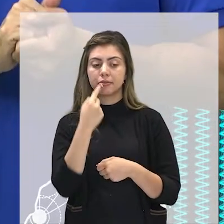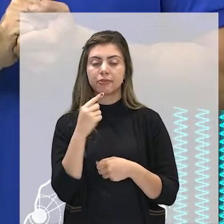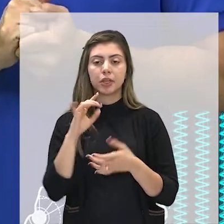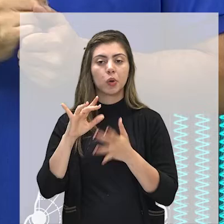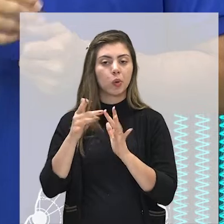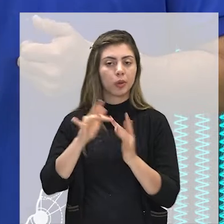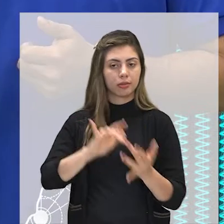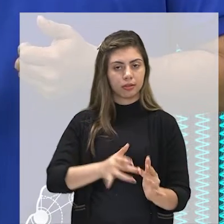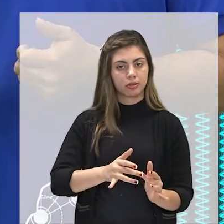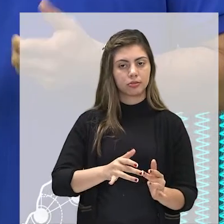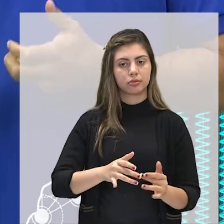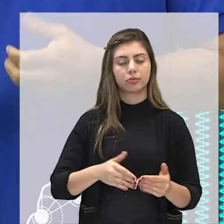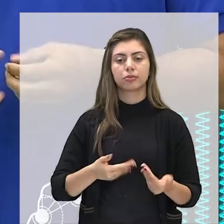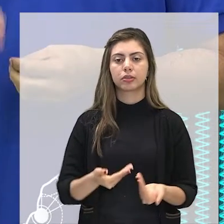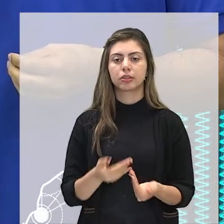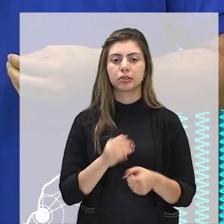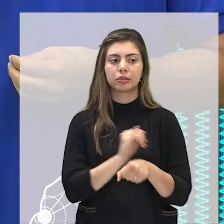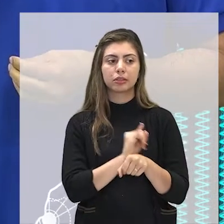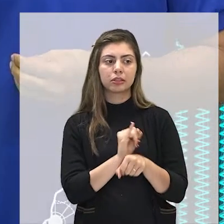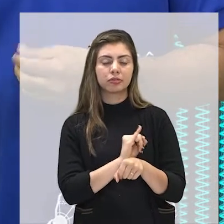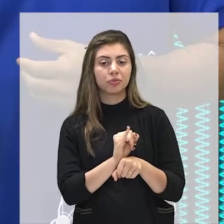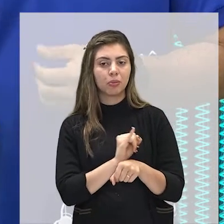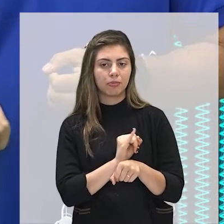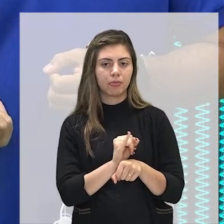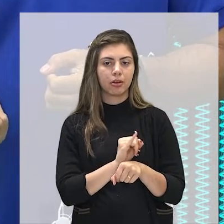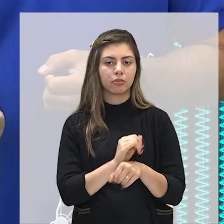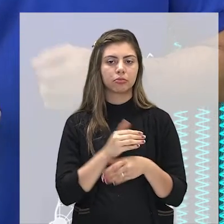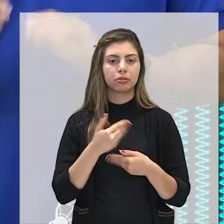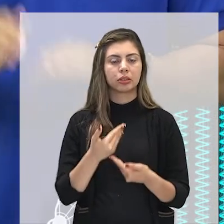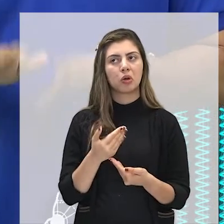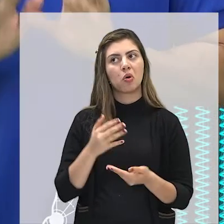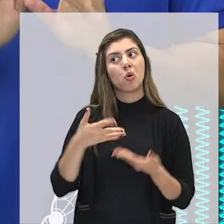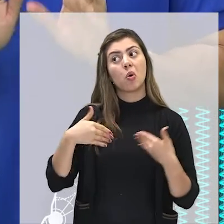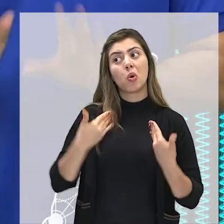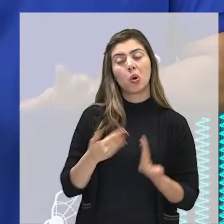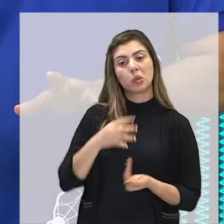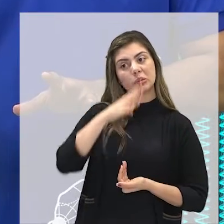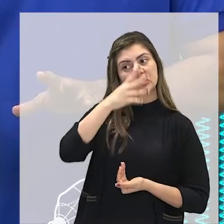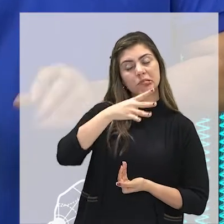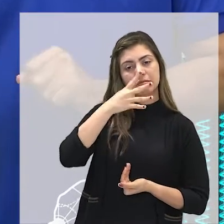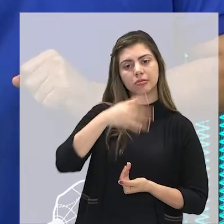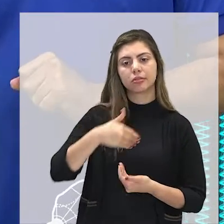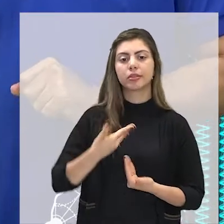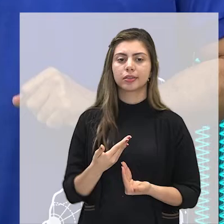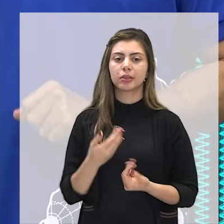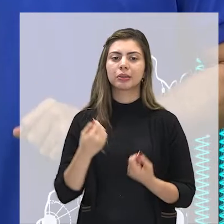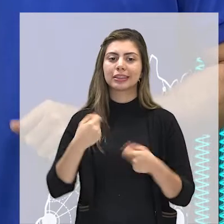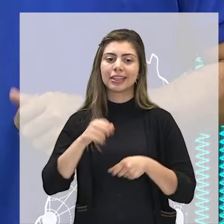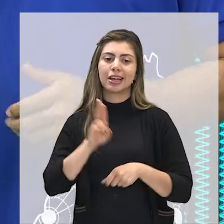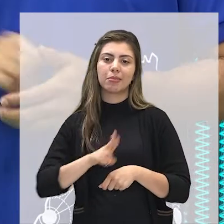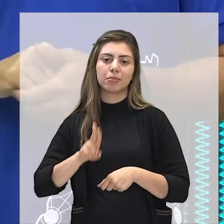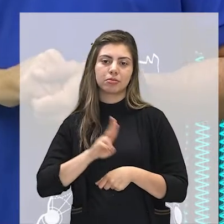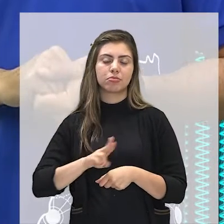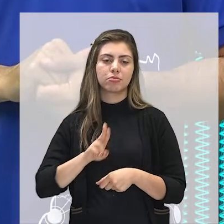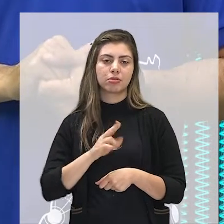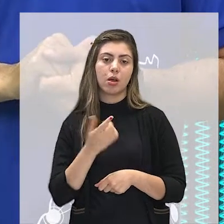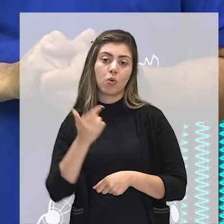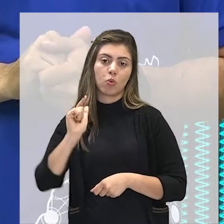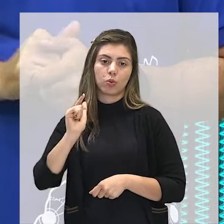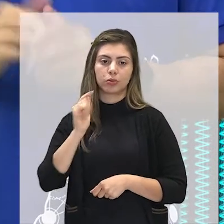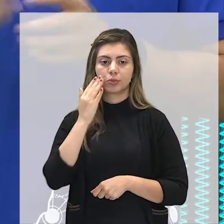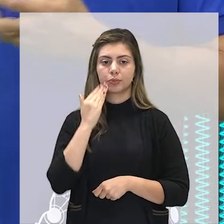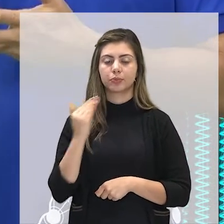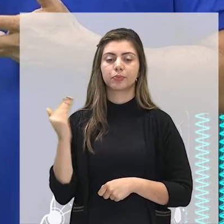mais informal demais ou então até um pouco agressivo. Em podendo, evite utilizar o modal can. Aí vamos ver o